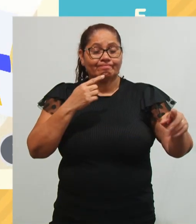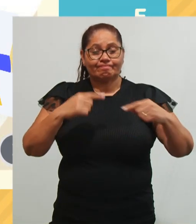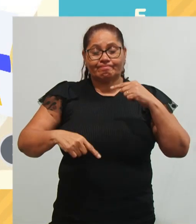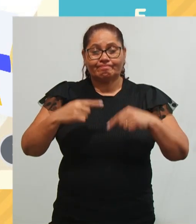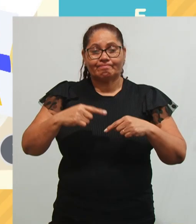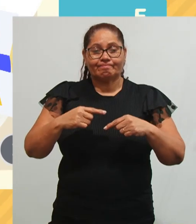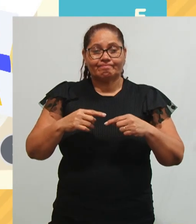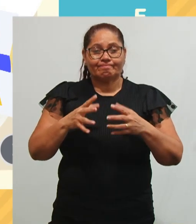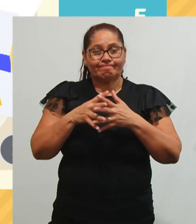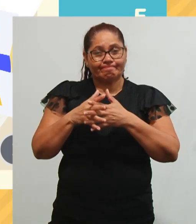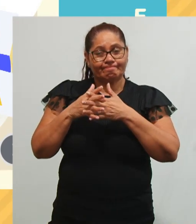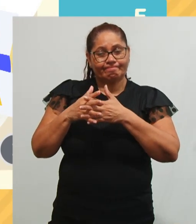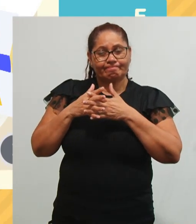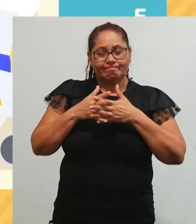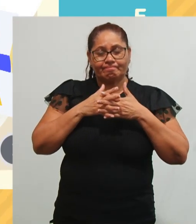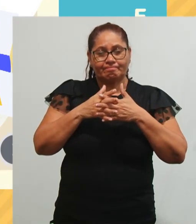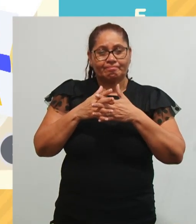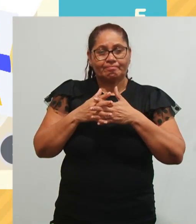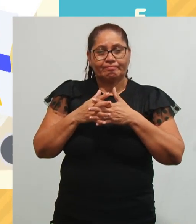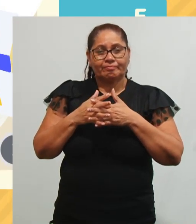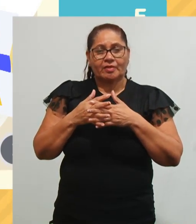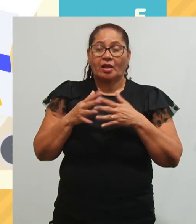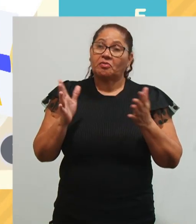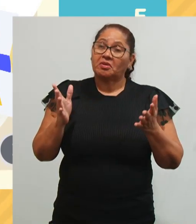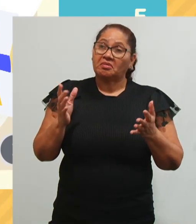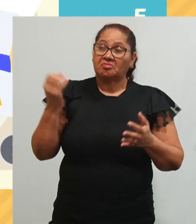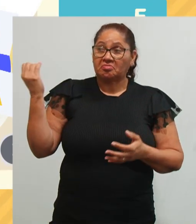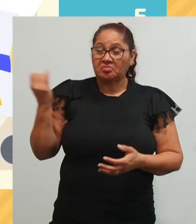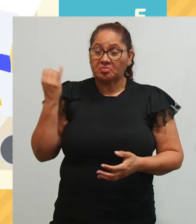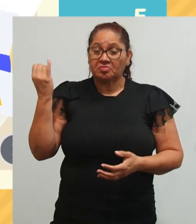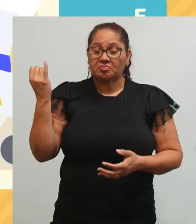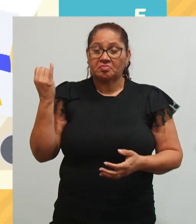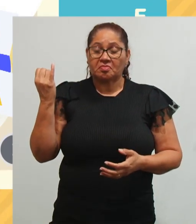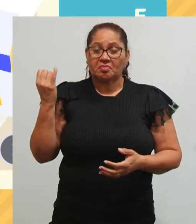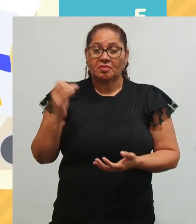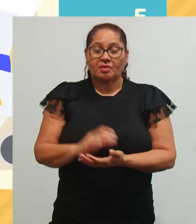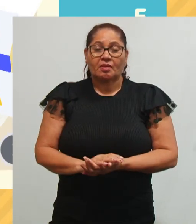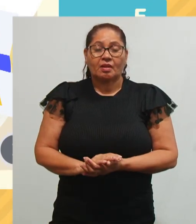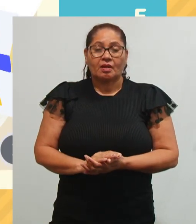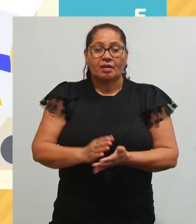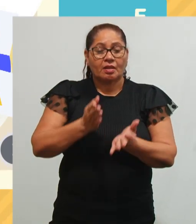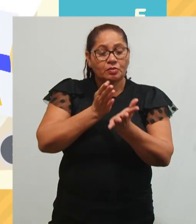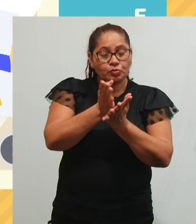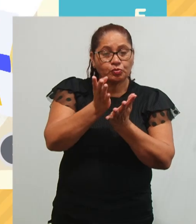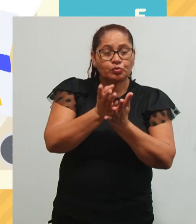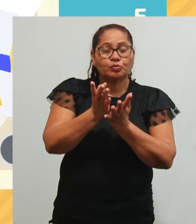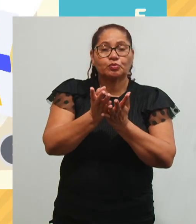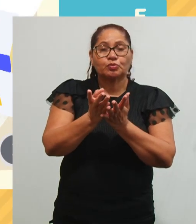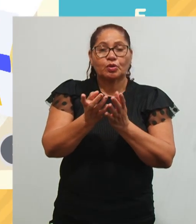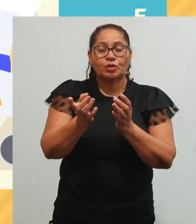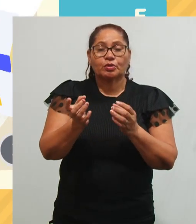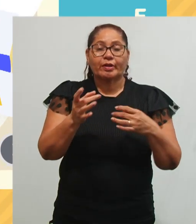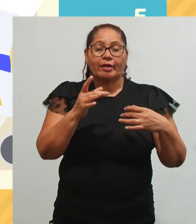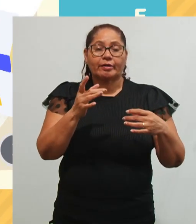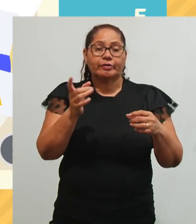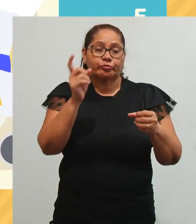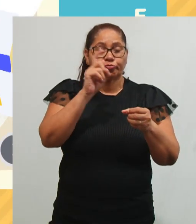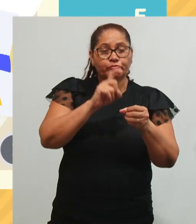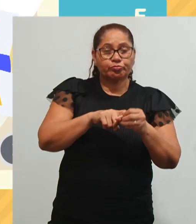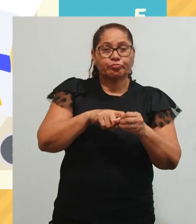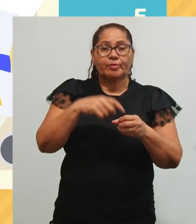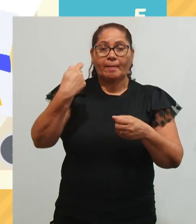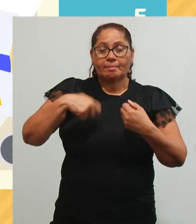complexo, né? E por fim, mas não menos importante, esses encaminhamentos de feedback são extremamente